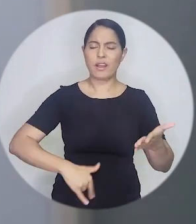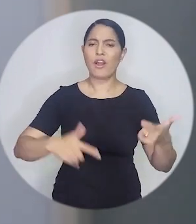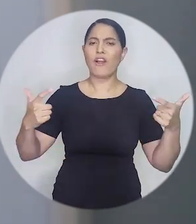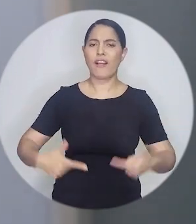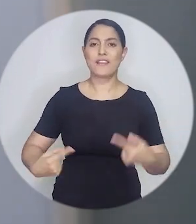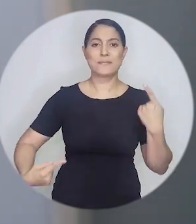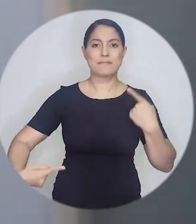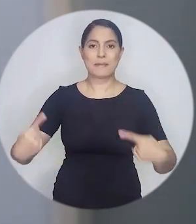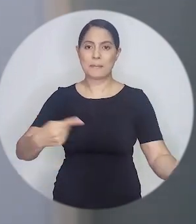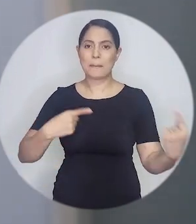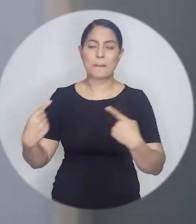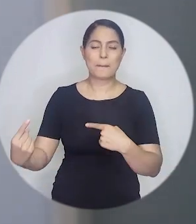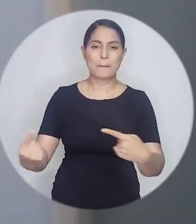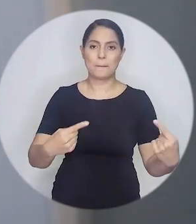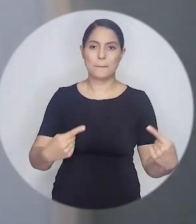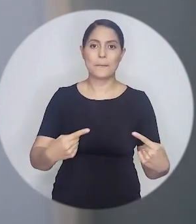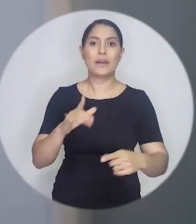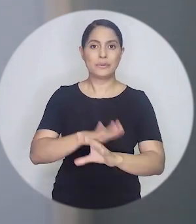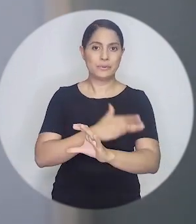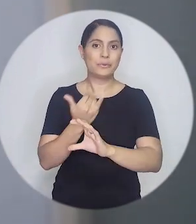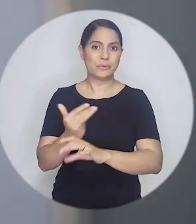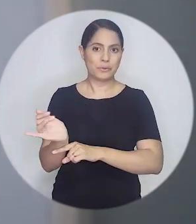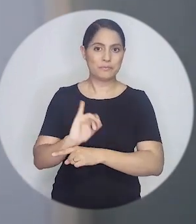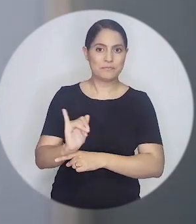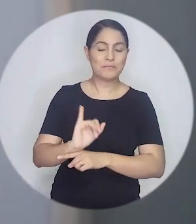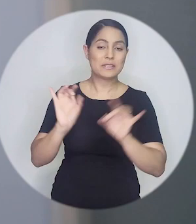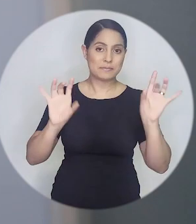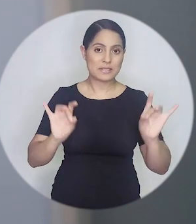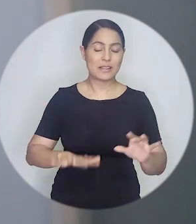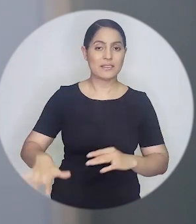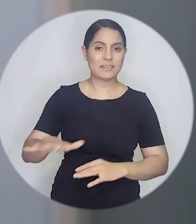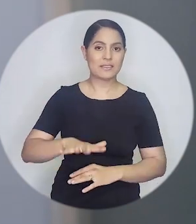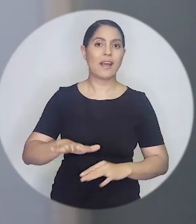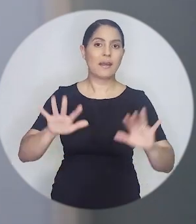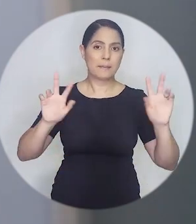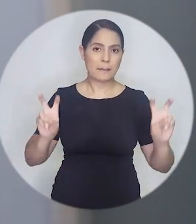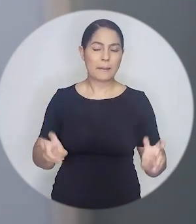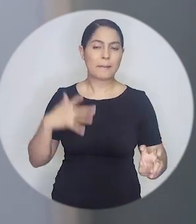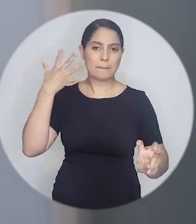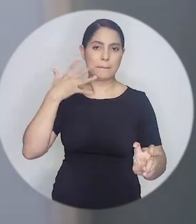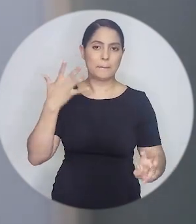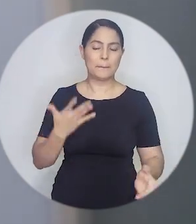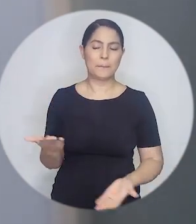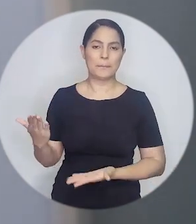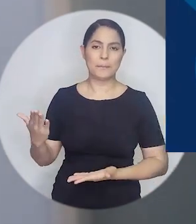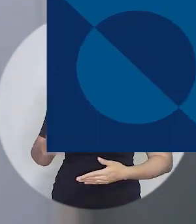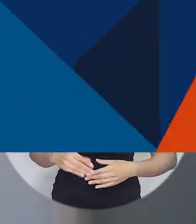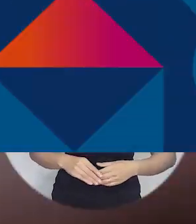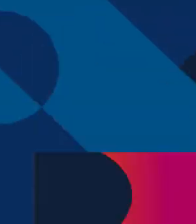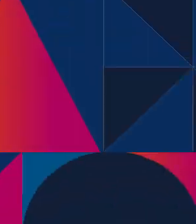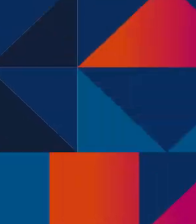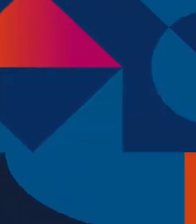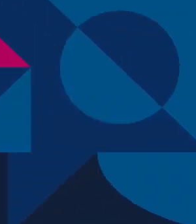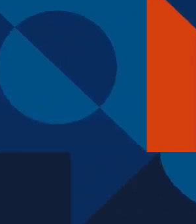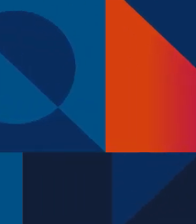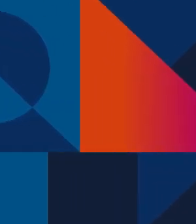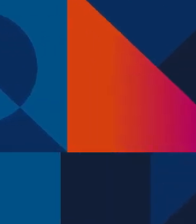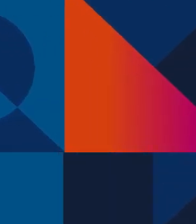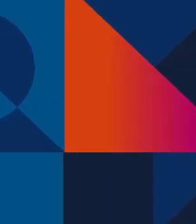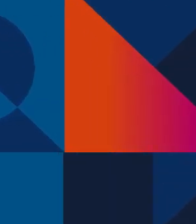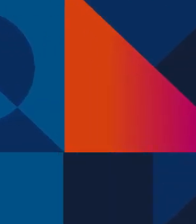no Setor de Saneamento. O debate aconteceu no YouTube da Ordem e contou com especialistas no assunto.